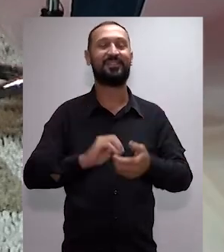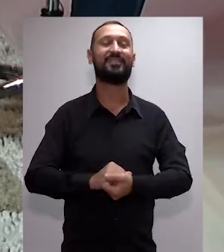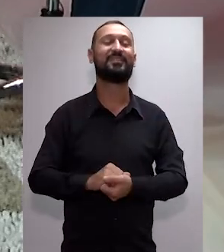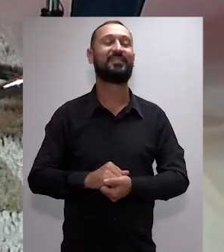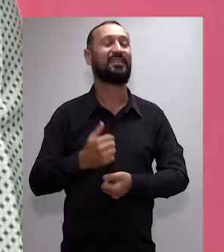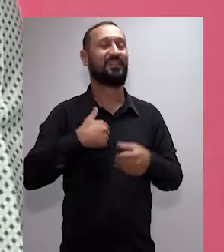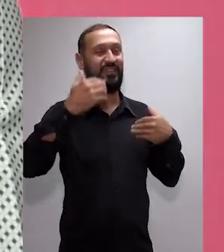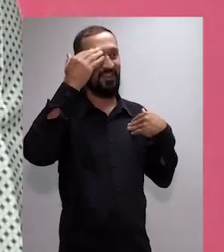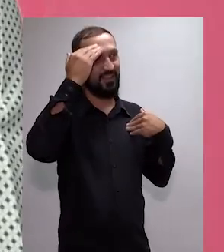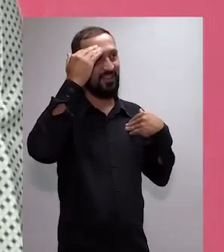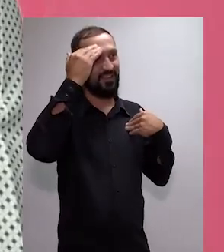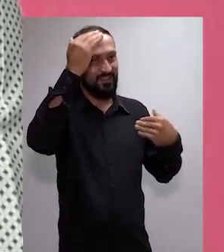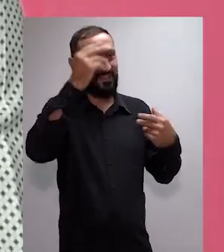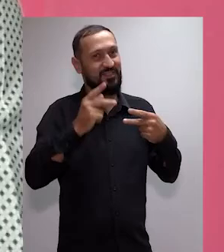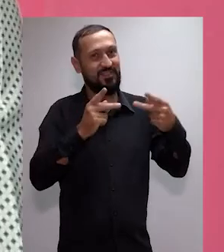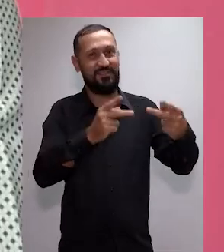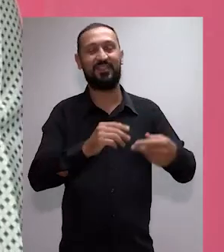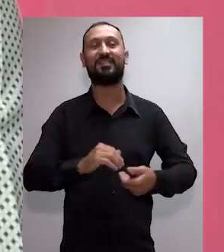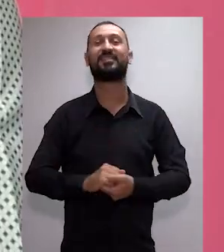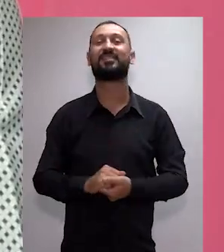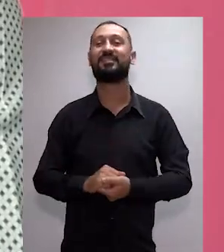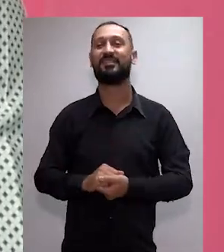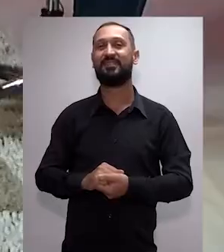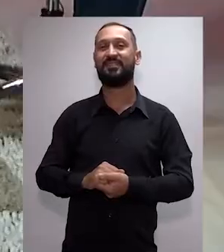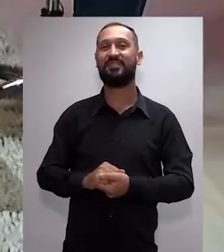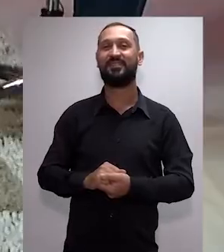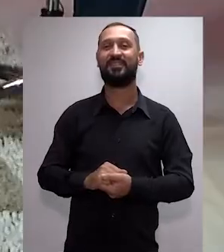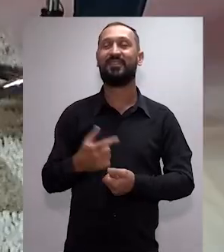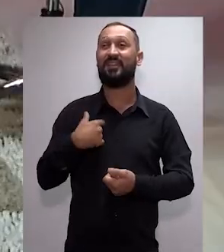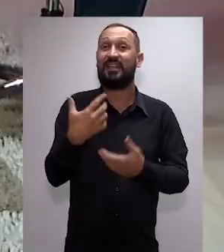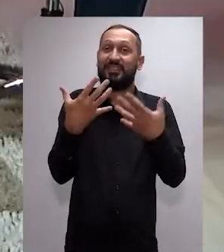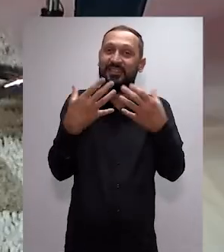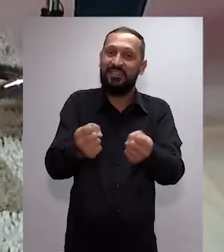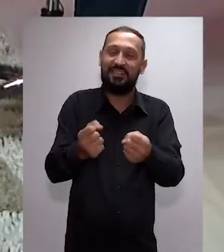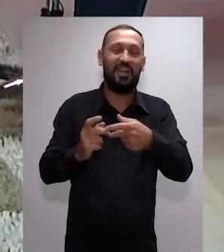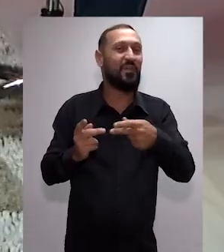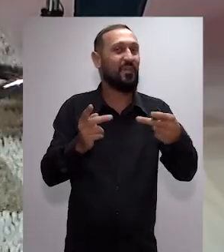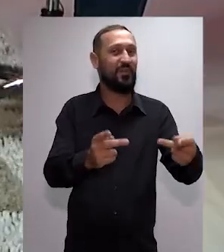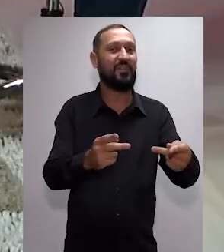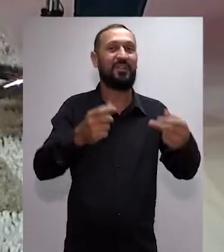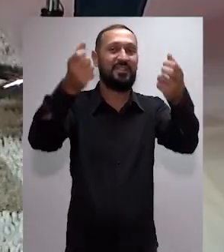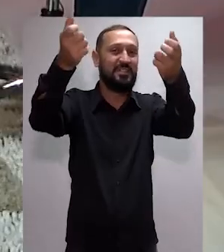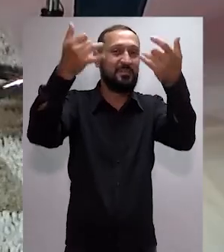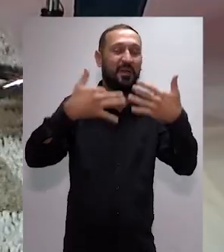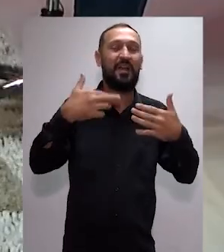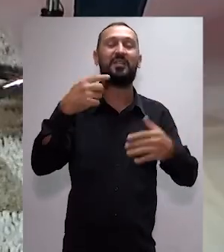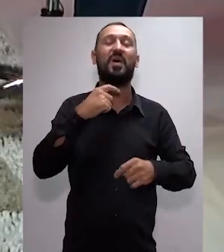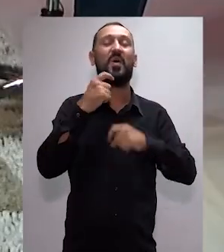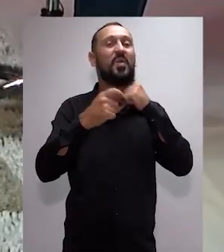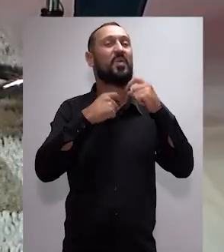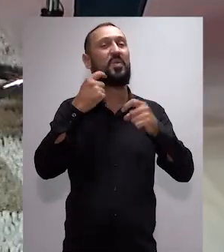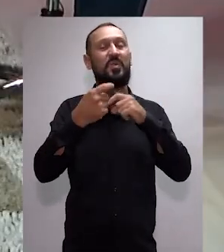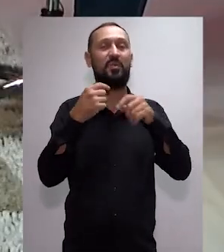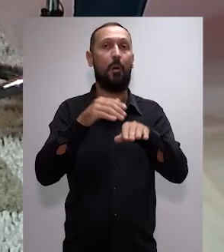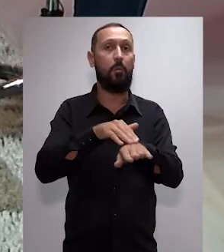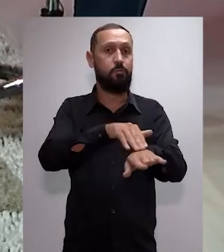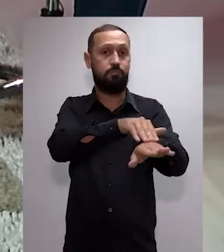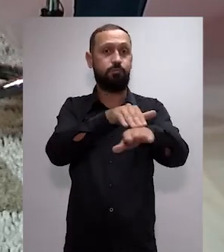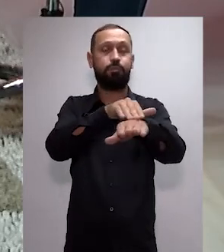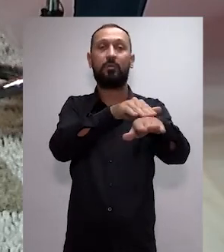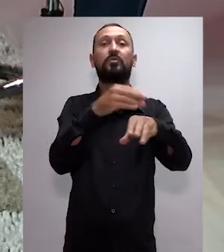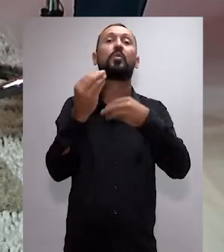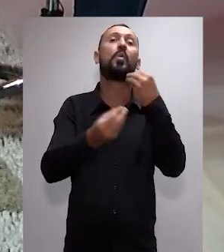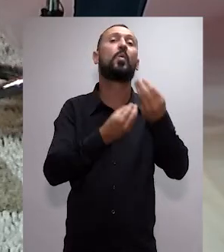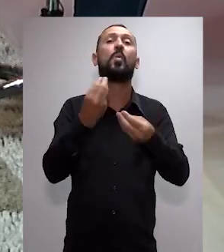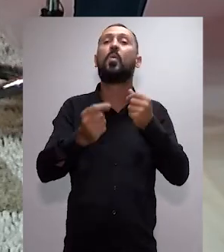programa, Jones. Eu que agradeço, Areta. Muito obrigado, hein? Eu que agradeço por ter topado o nosso convite e esclarecido essas dúvidas desses